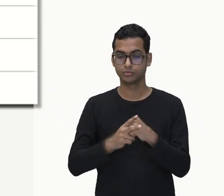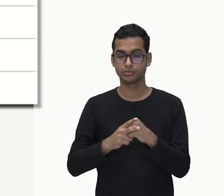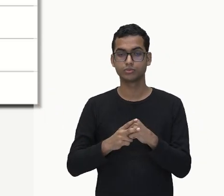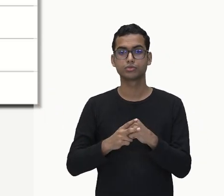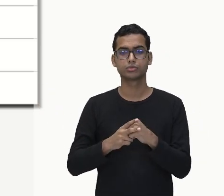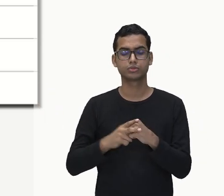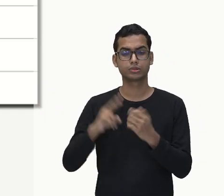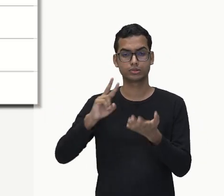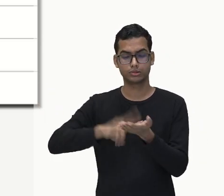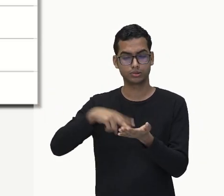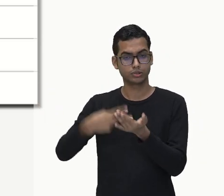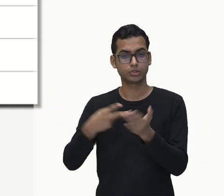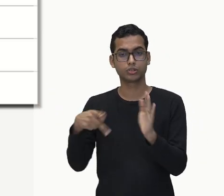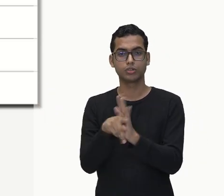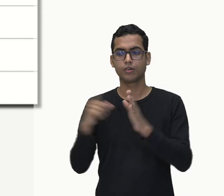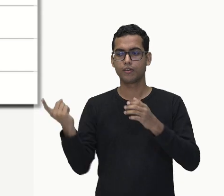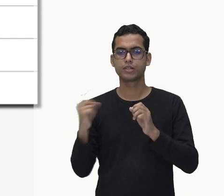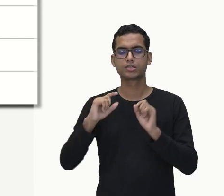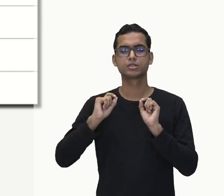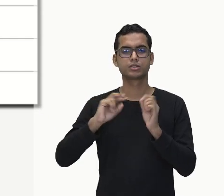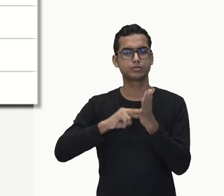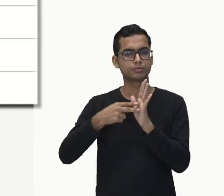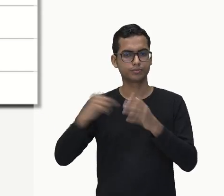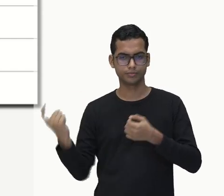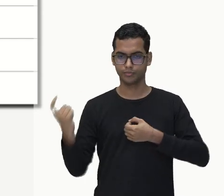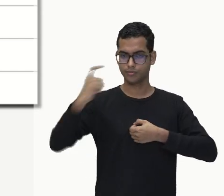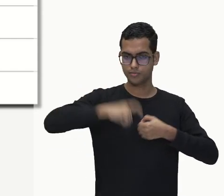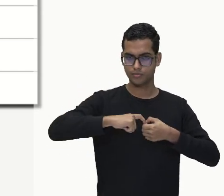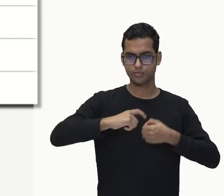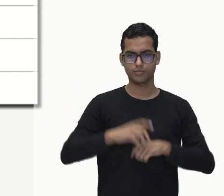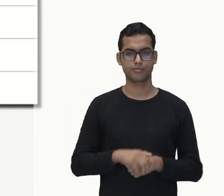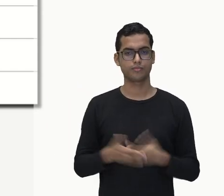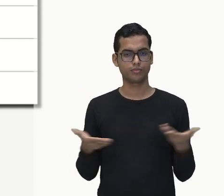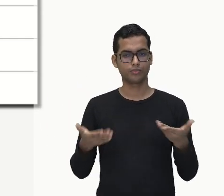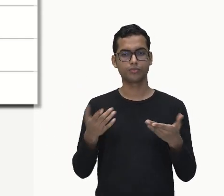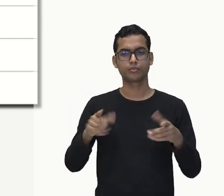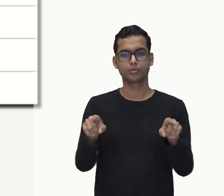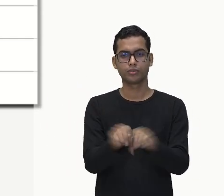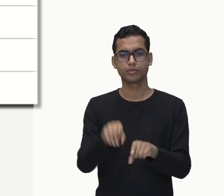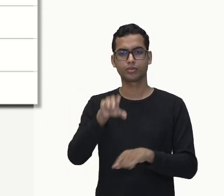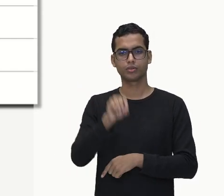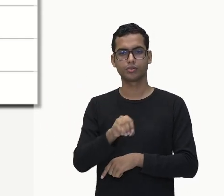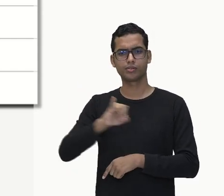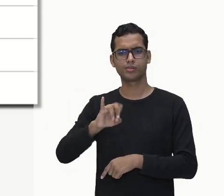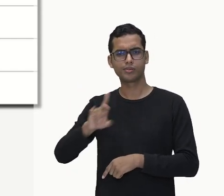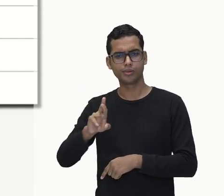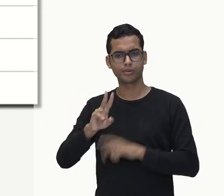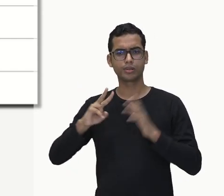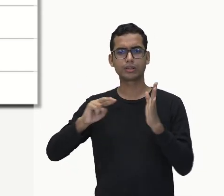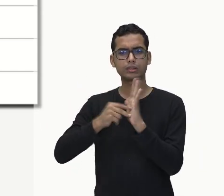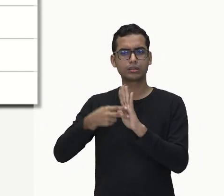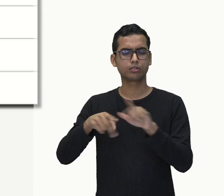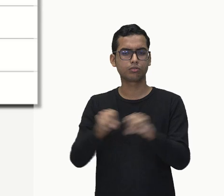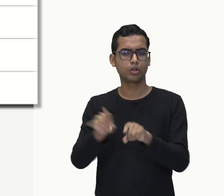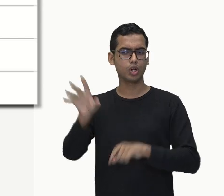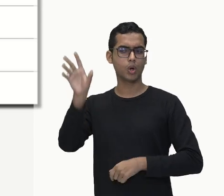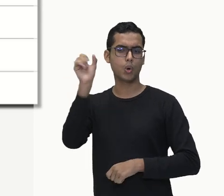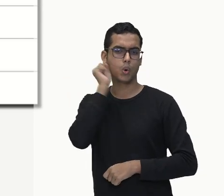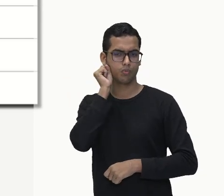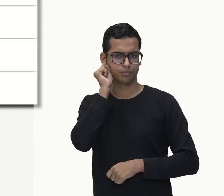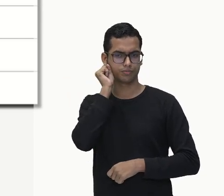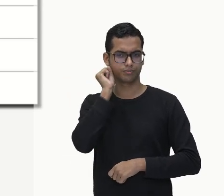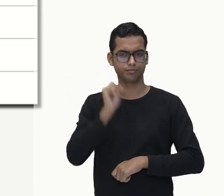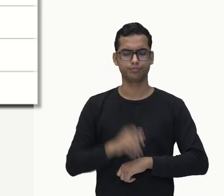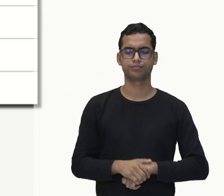Eu voltava. Ótimo. E o verbo oír? Oír é o verbo ouvir ou escutar, né? No português eu digo